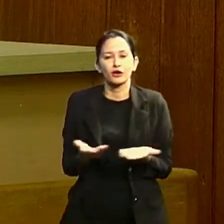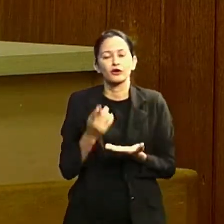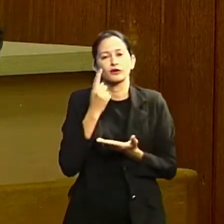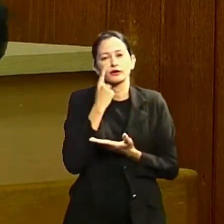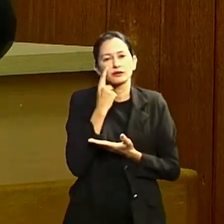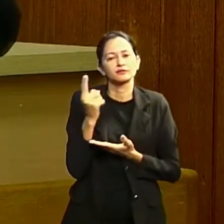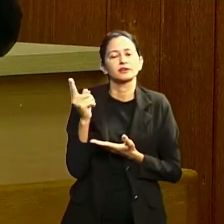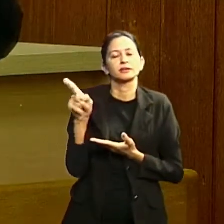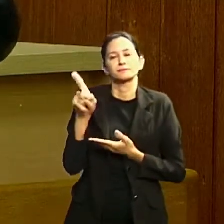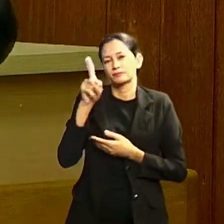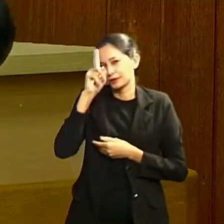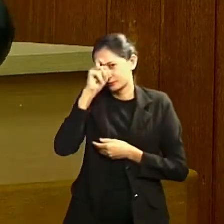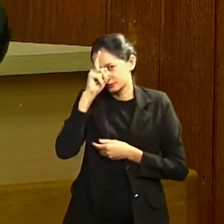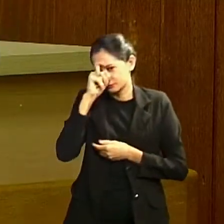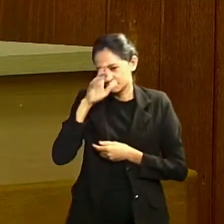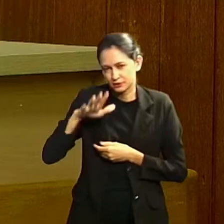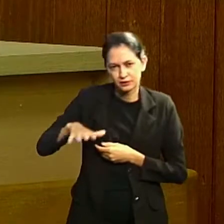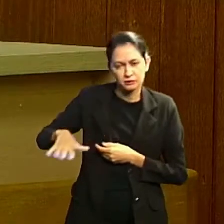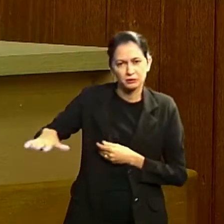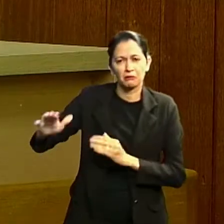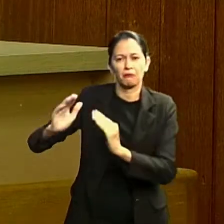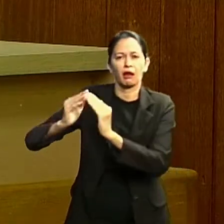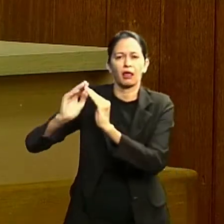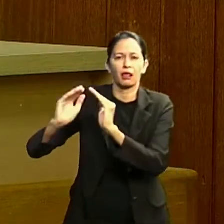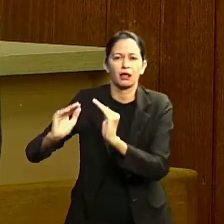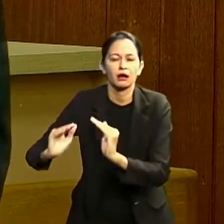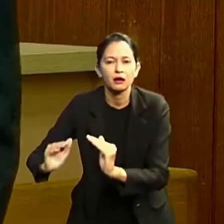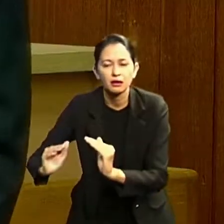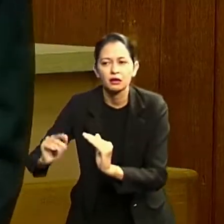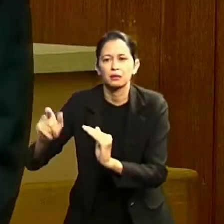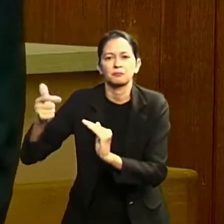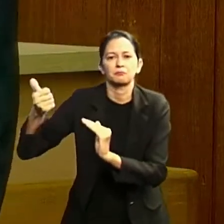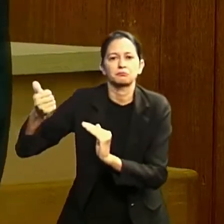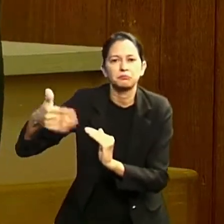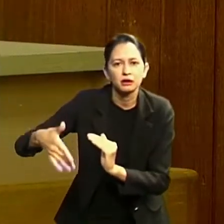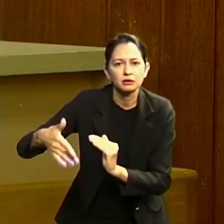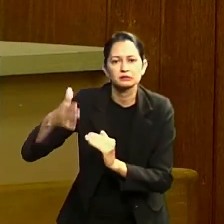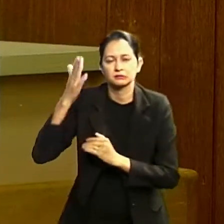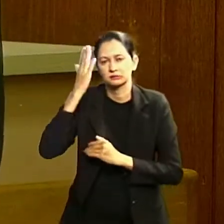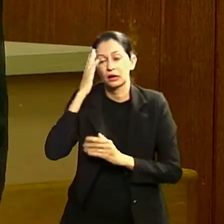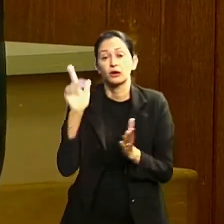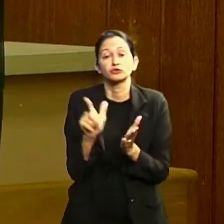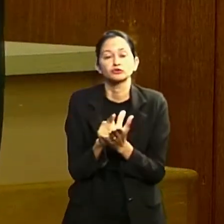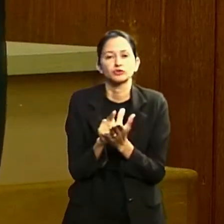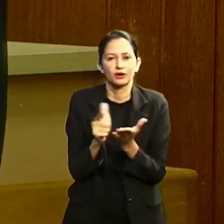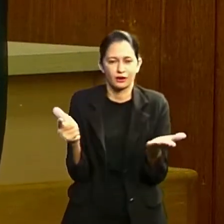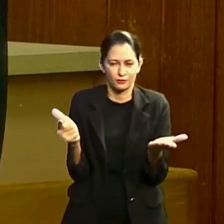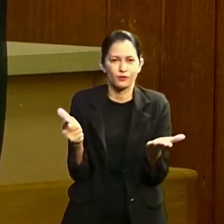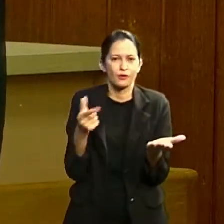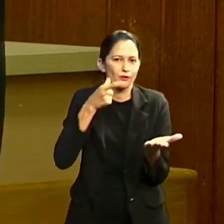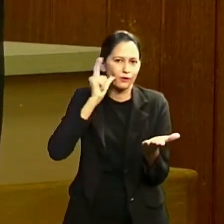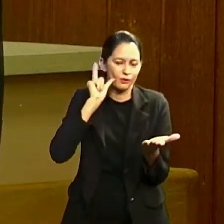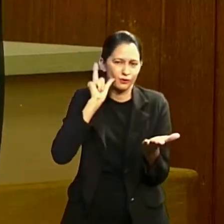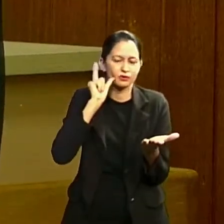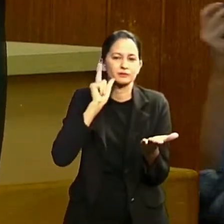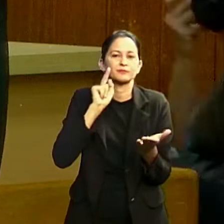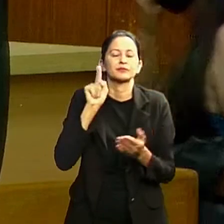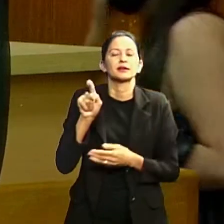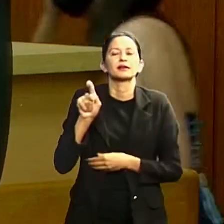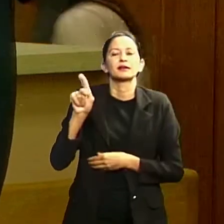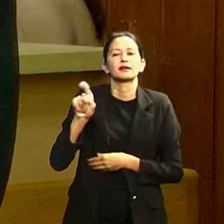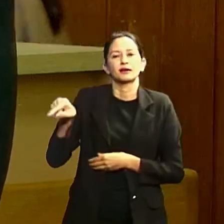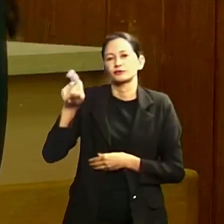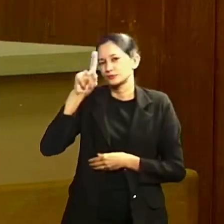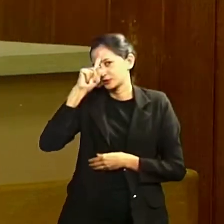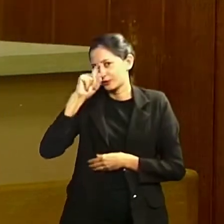unidades de saúde quase que caindo, hoje mesmo está aí nos jornais, aliás ontem, os cais da chácara